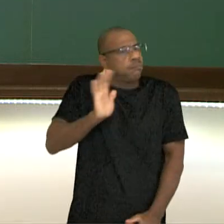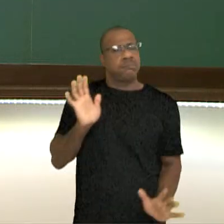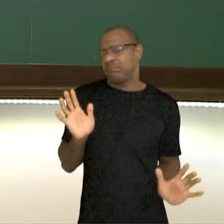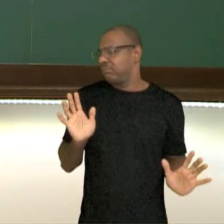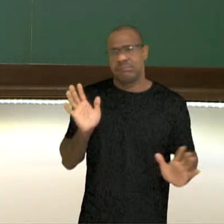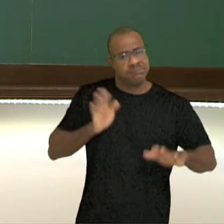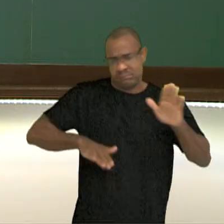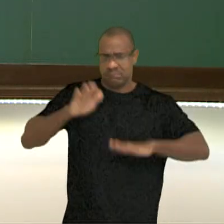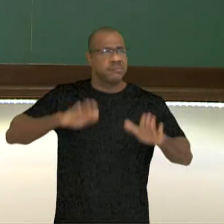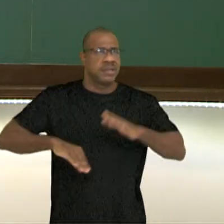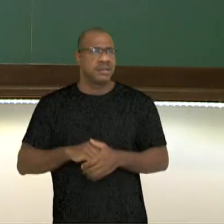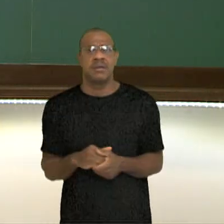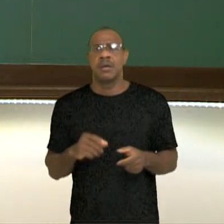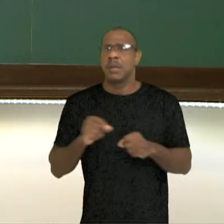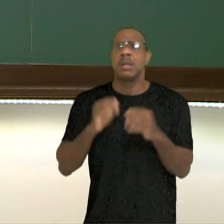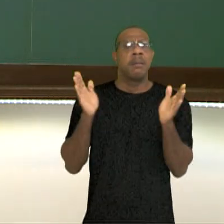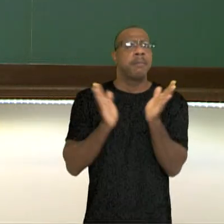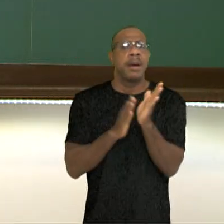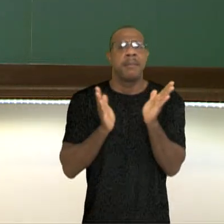ritmos,